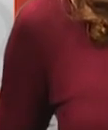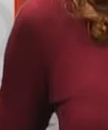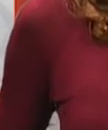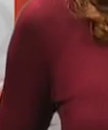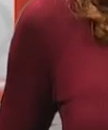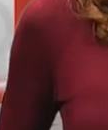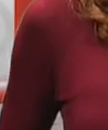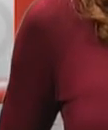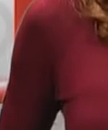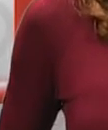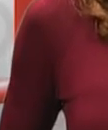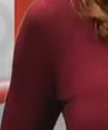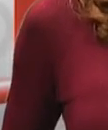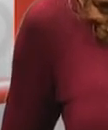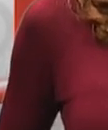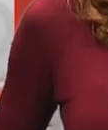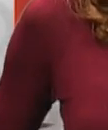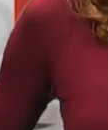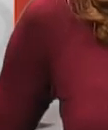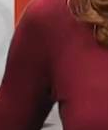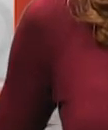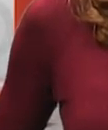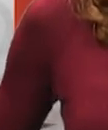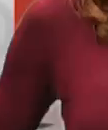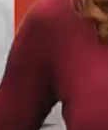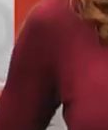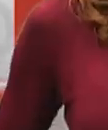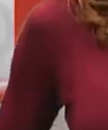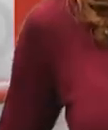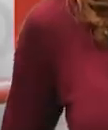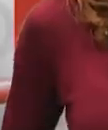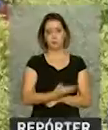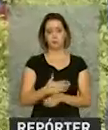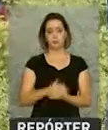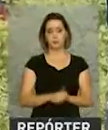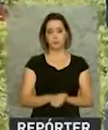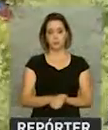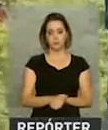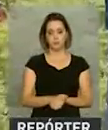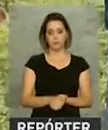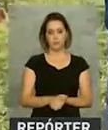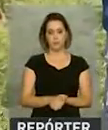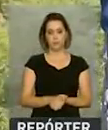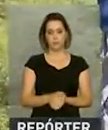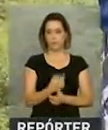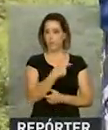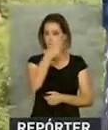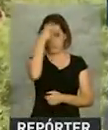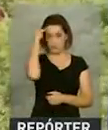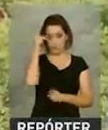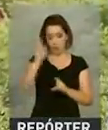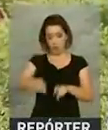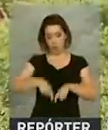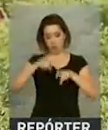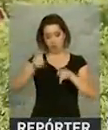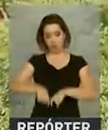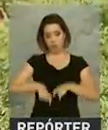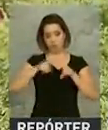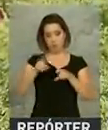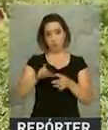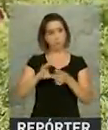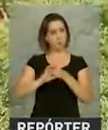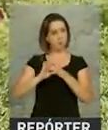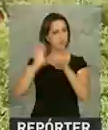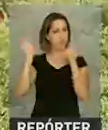proposta das comunidades que sustentam a agricultura familiar. Produtor de orgânicos há mais de 20 anos